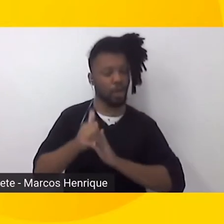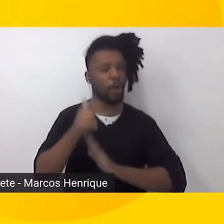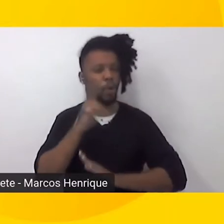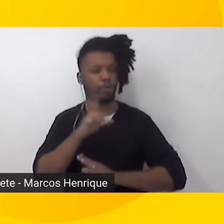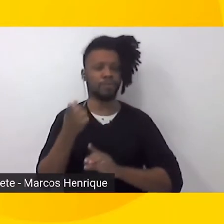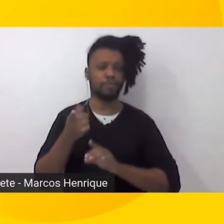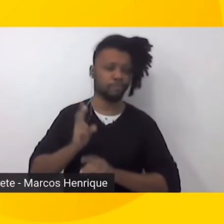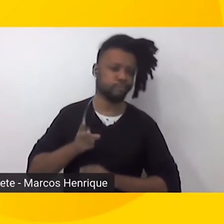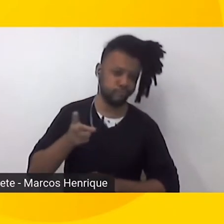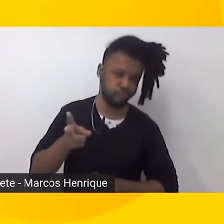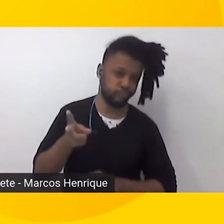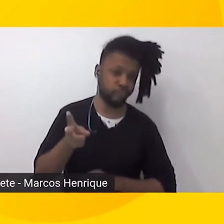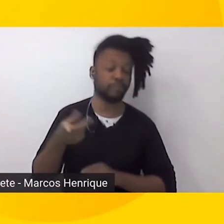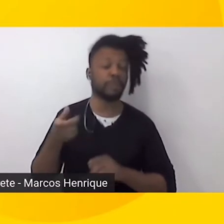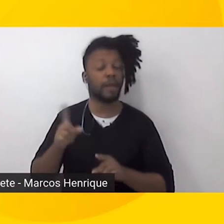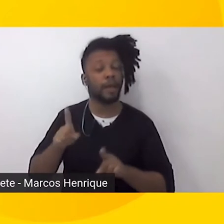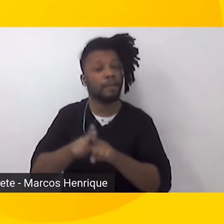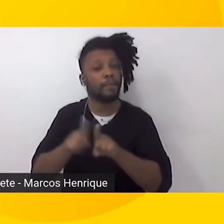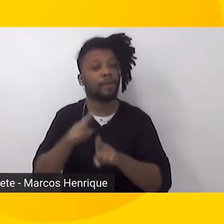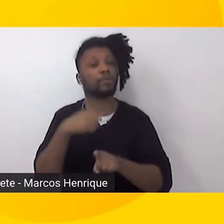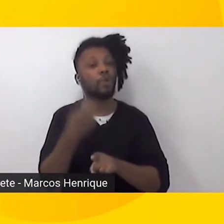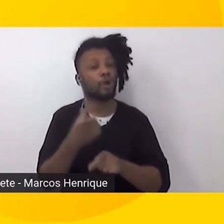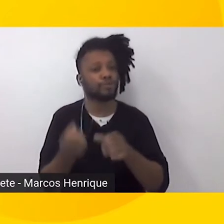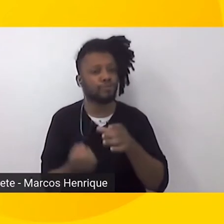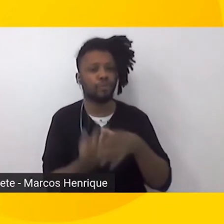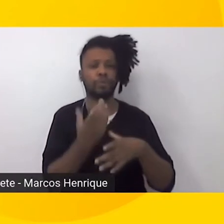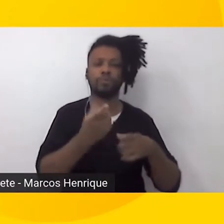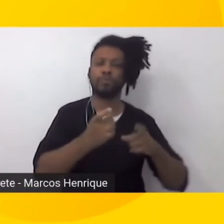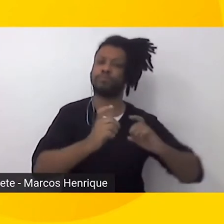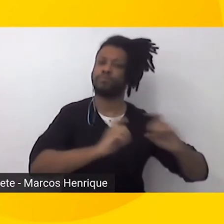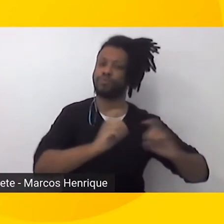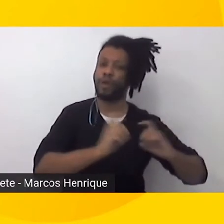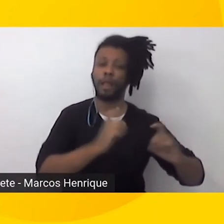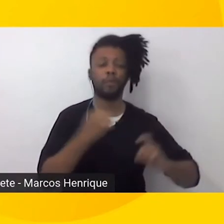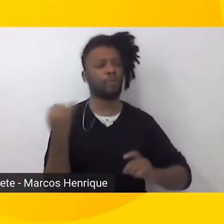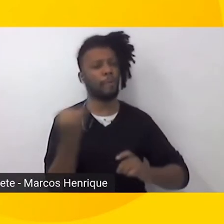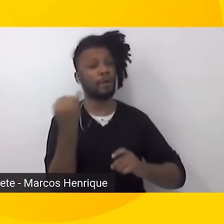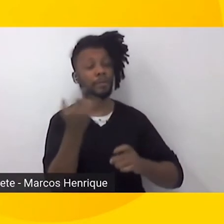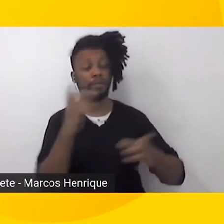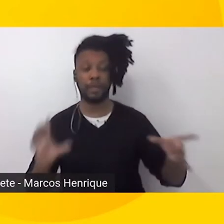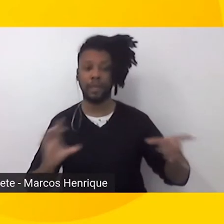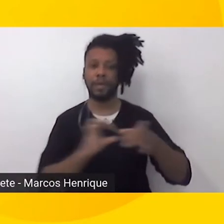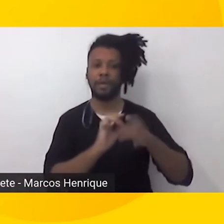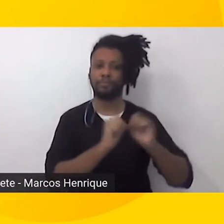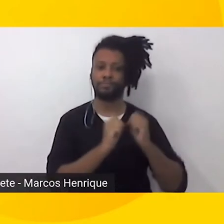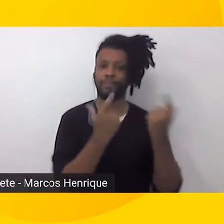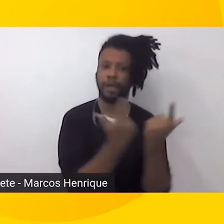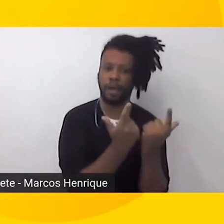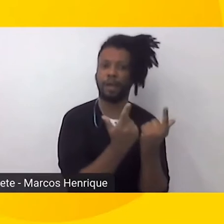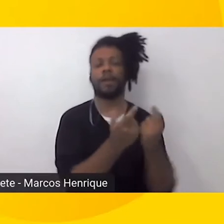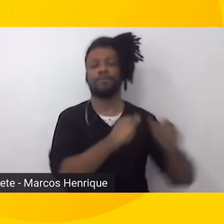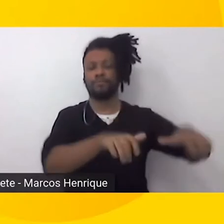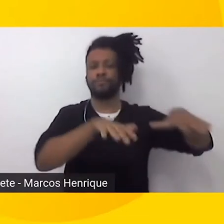De acordo com a deputada Renata Souza, somente nas favelas cariocas já são mais de 600 pessoas mortas, número